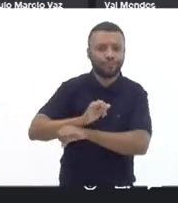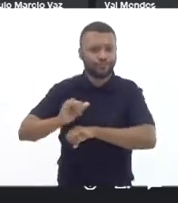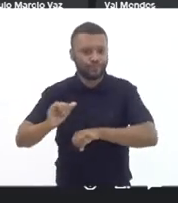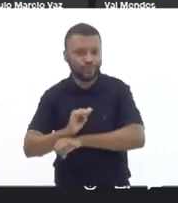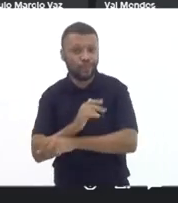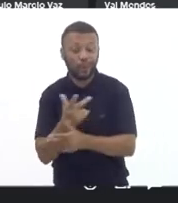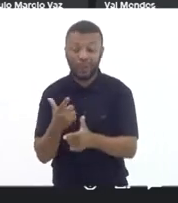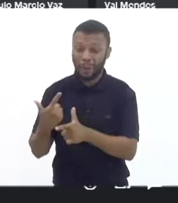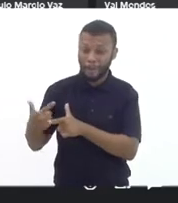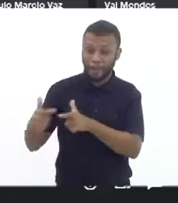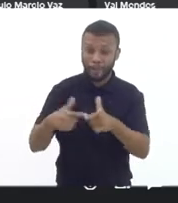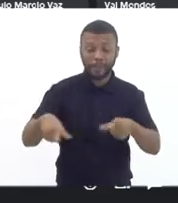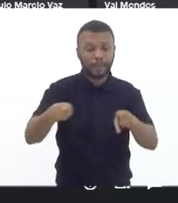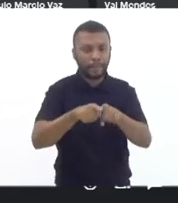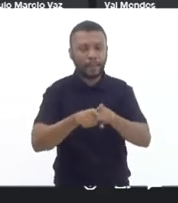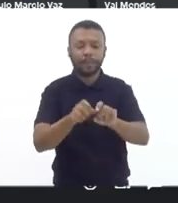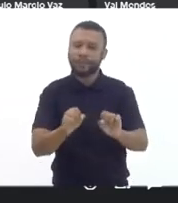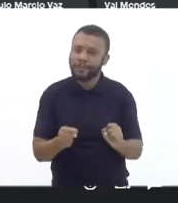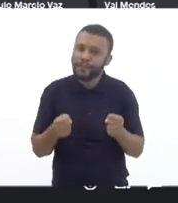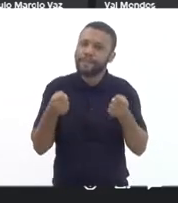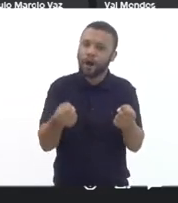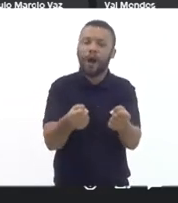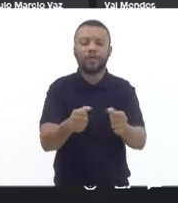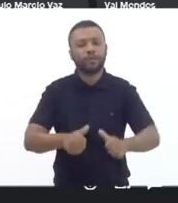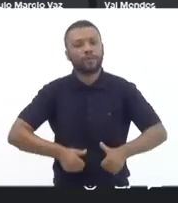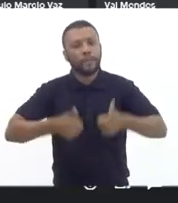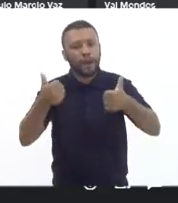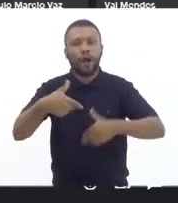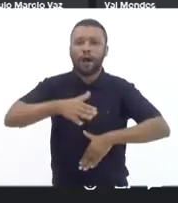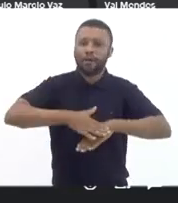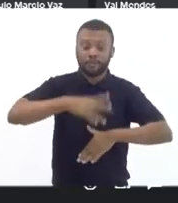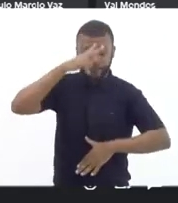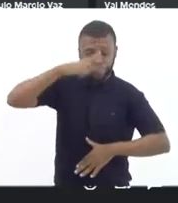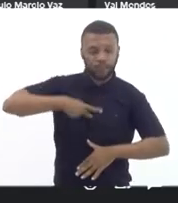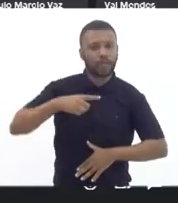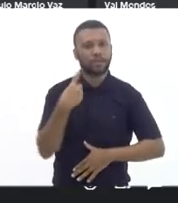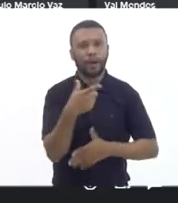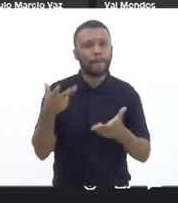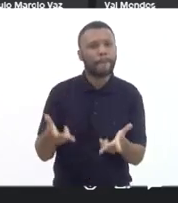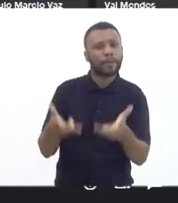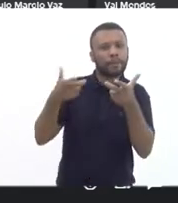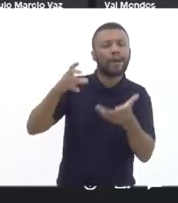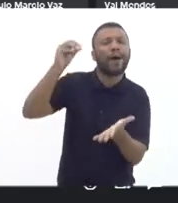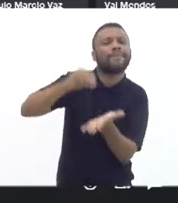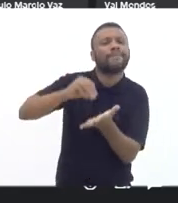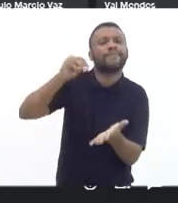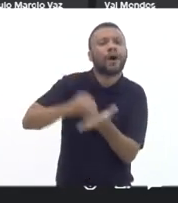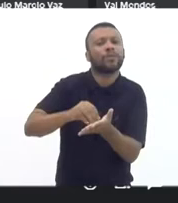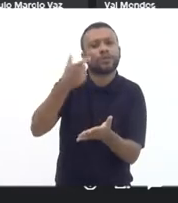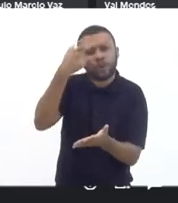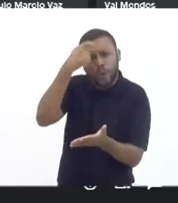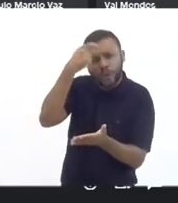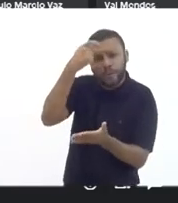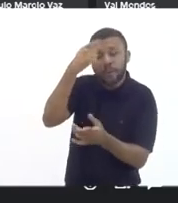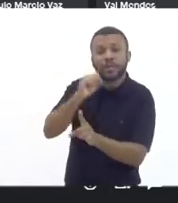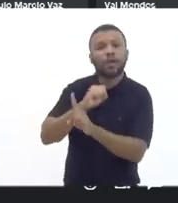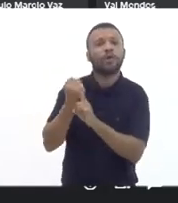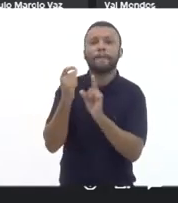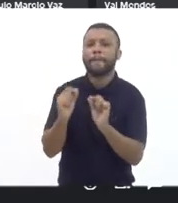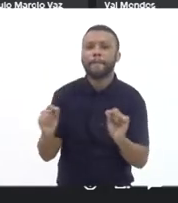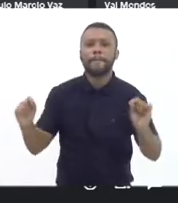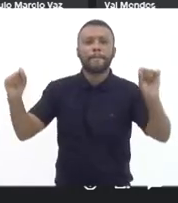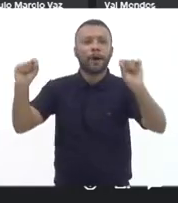dão o melhor de si, e nós continuamos vendo uma falta de consciência da sociedade e na maior parte